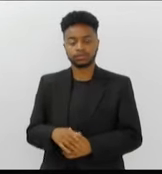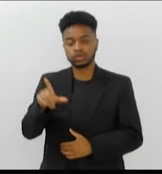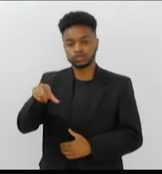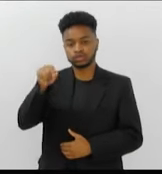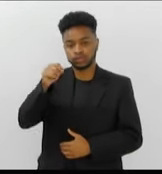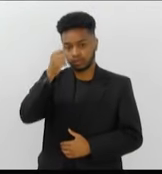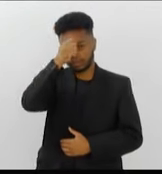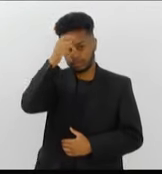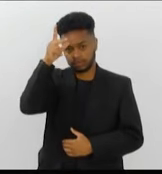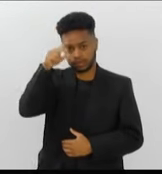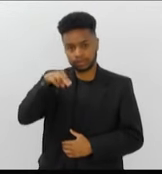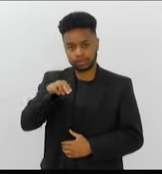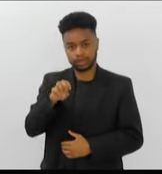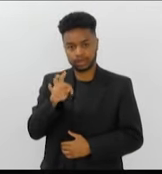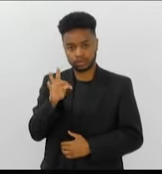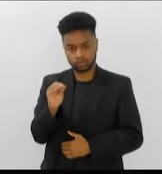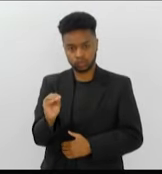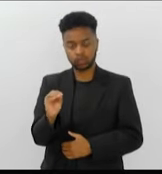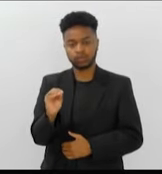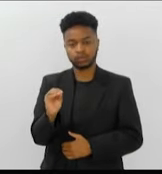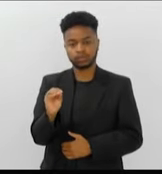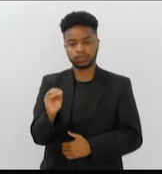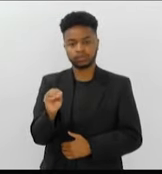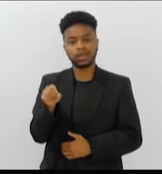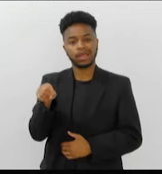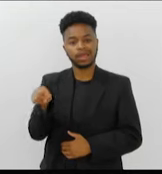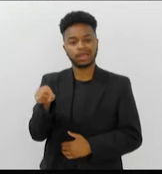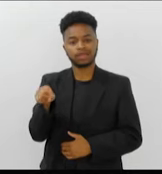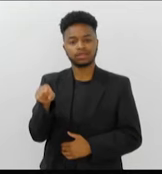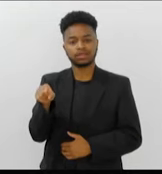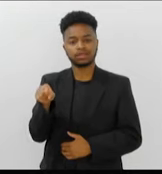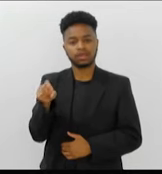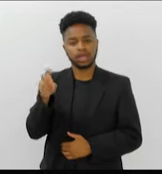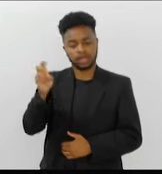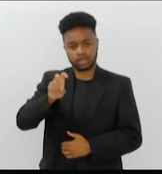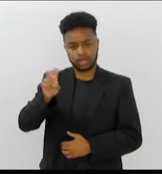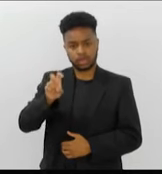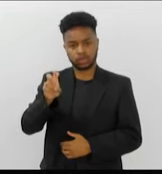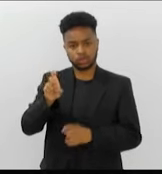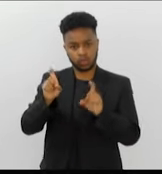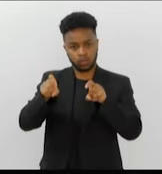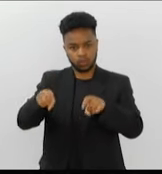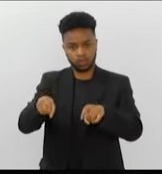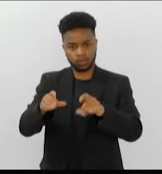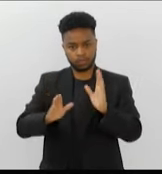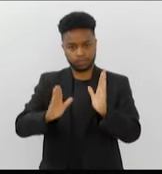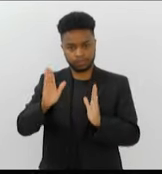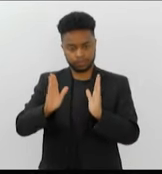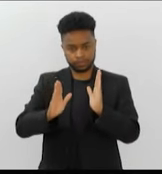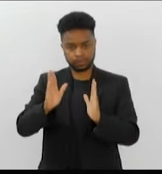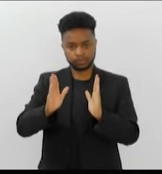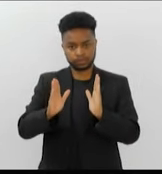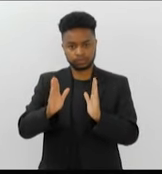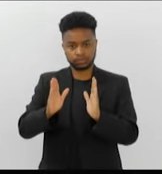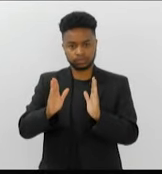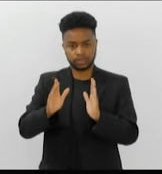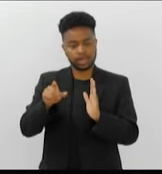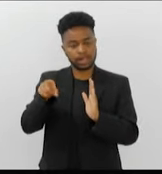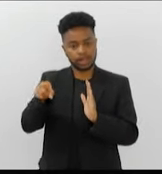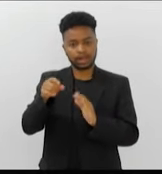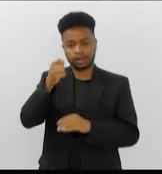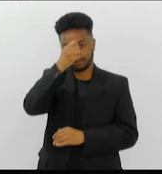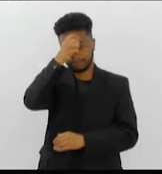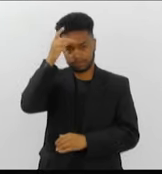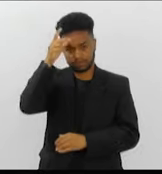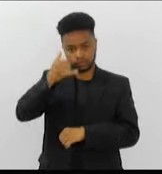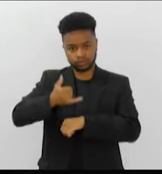prefeito Neto para ser a quinta, para o seu quinto mandato à frente da prefeitura de